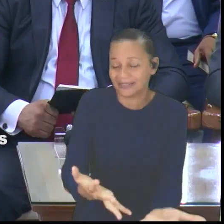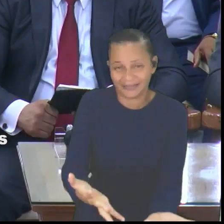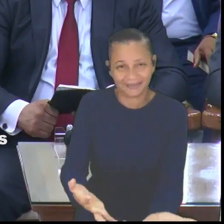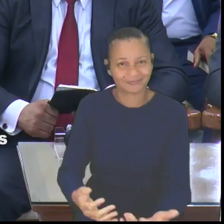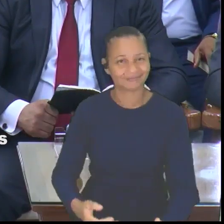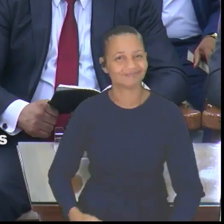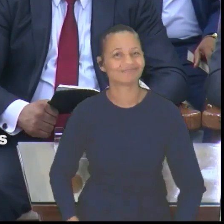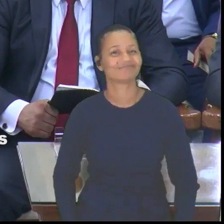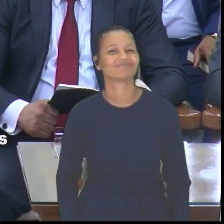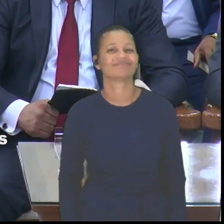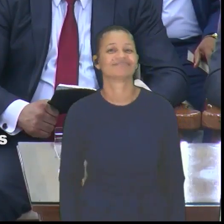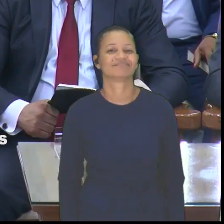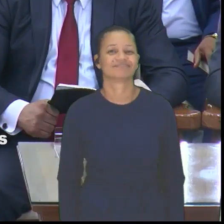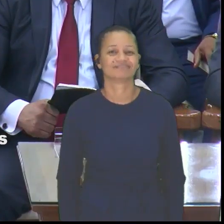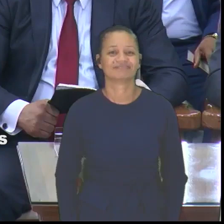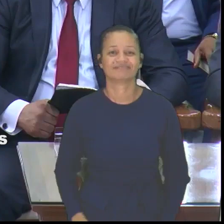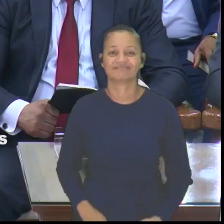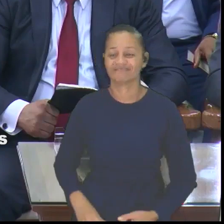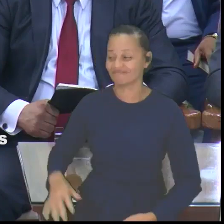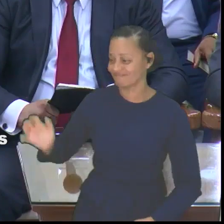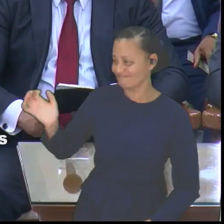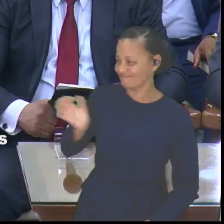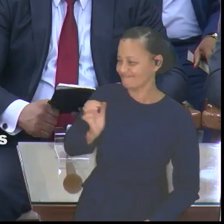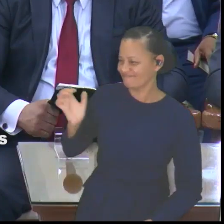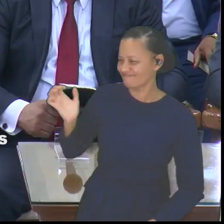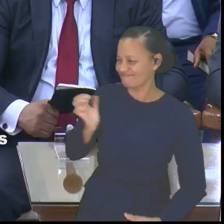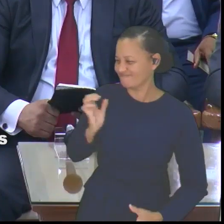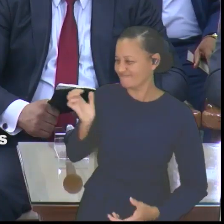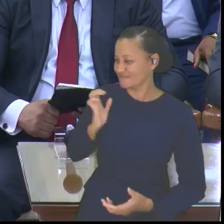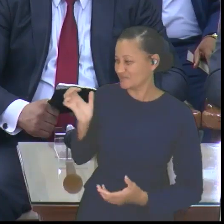escuridades e riquezas